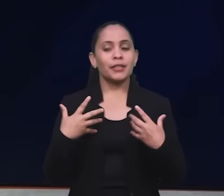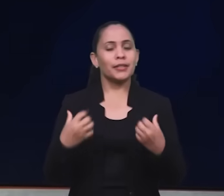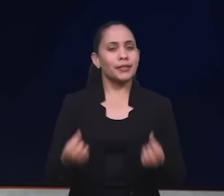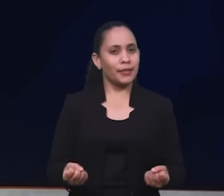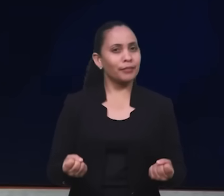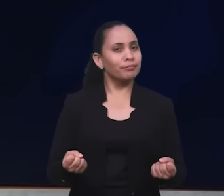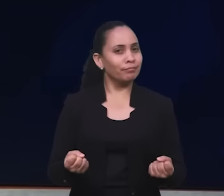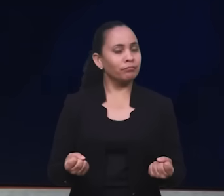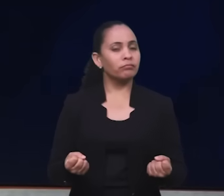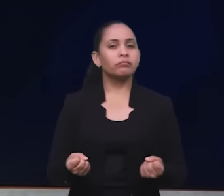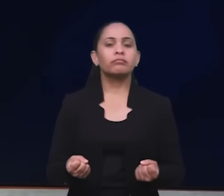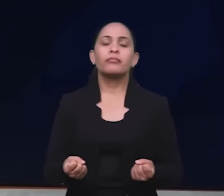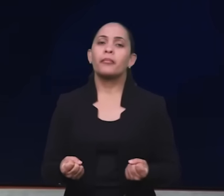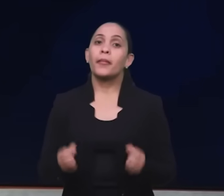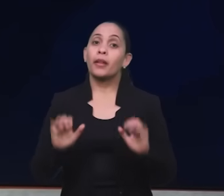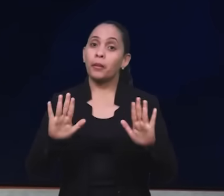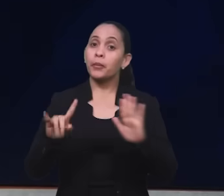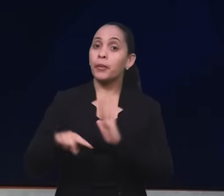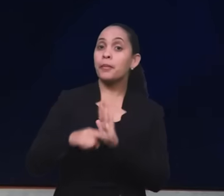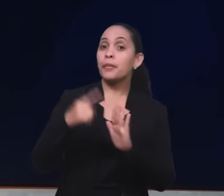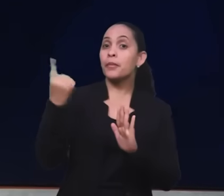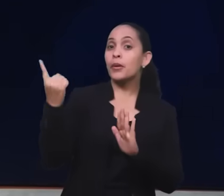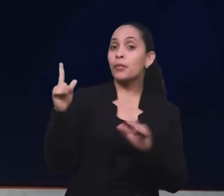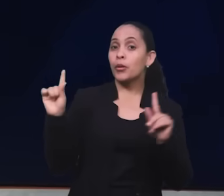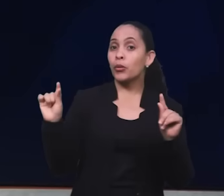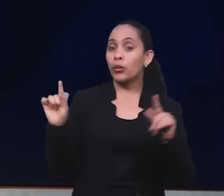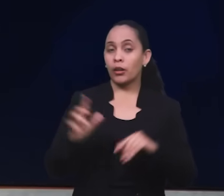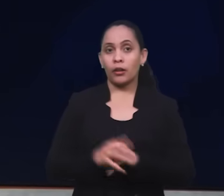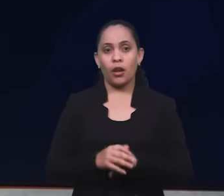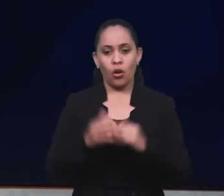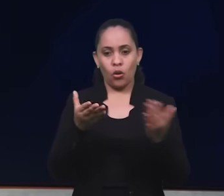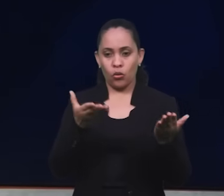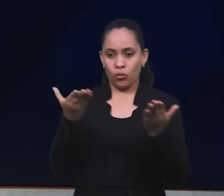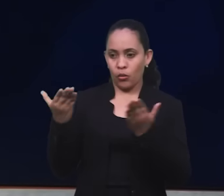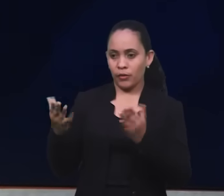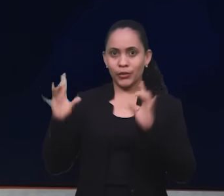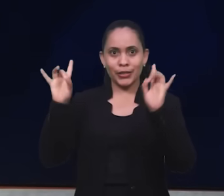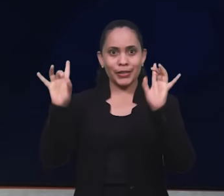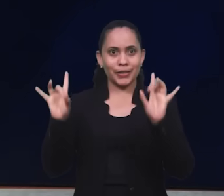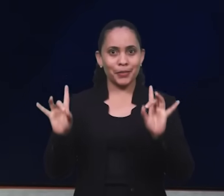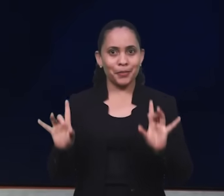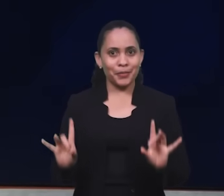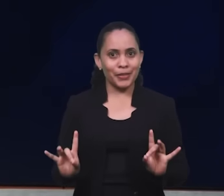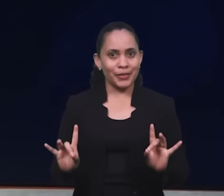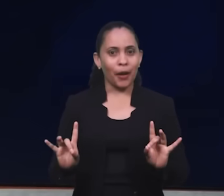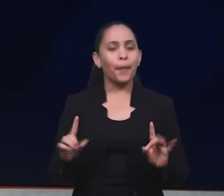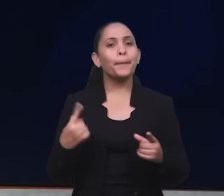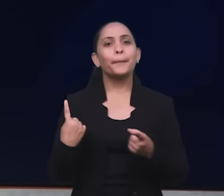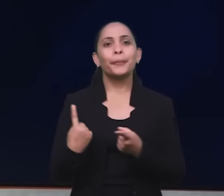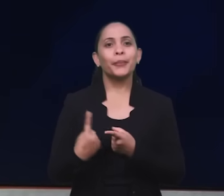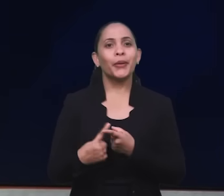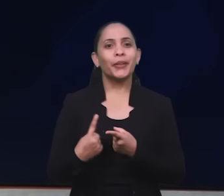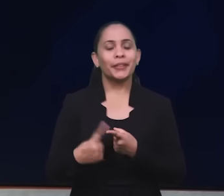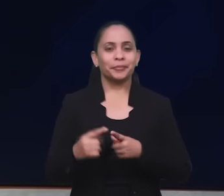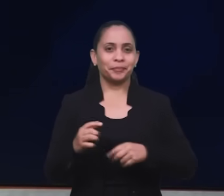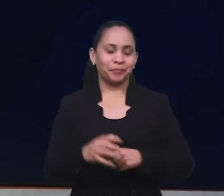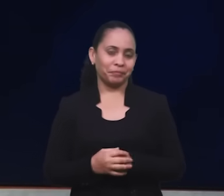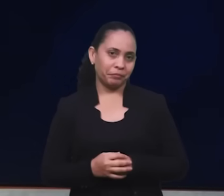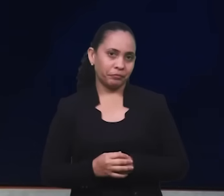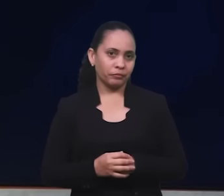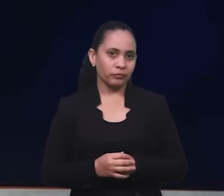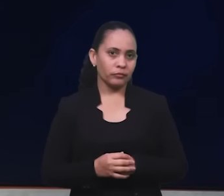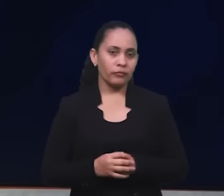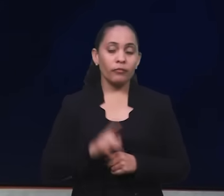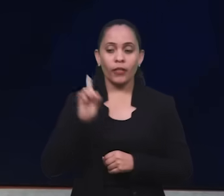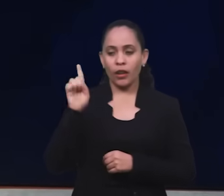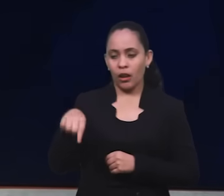esse convite. Por quê? Primeiro, é um convite especial porque quem fez